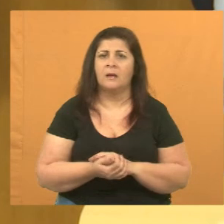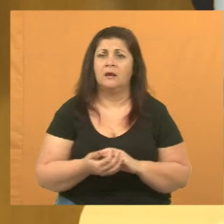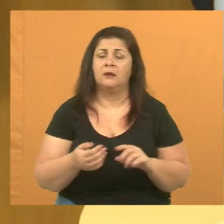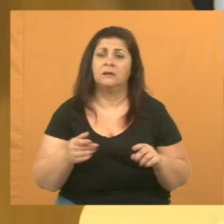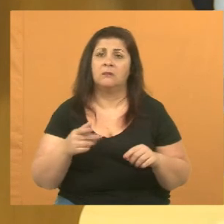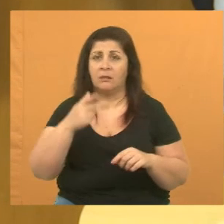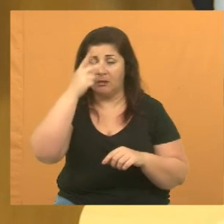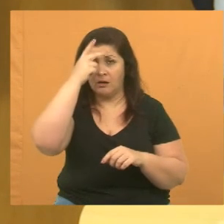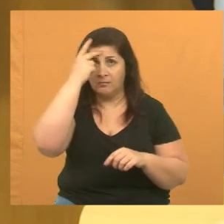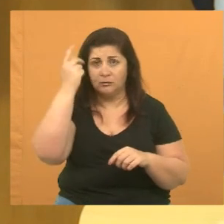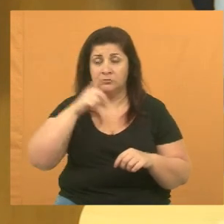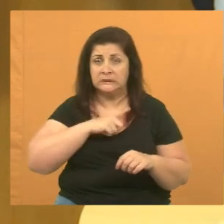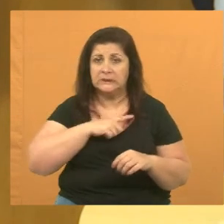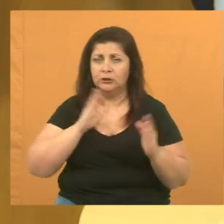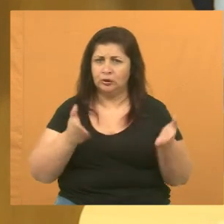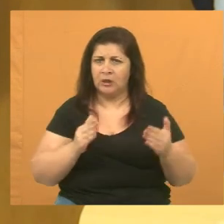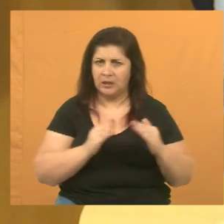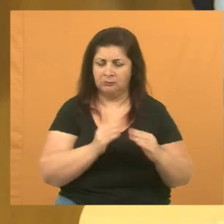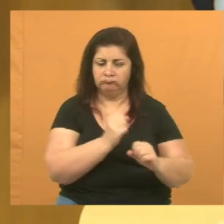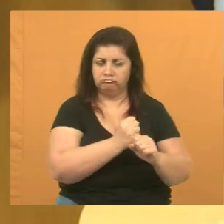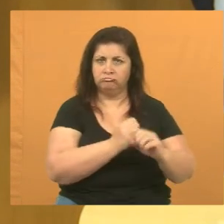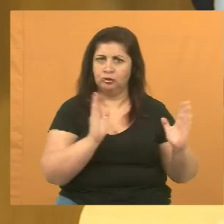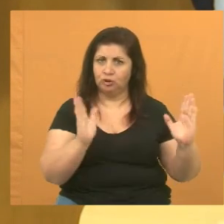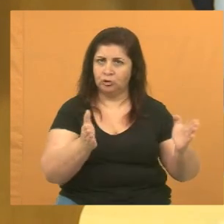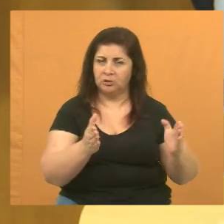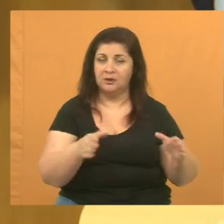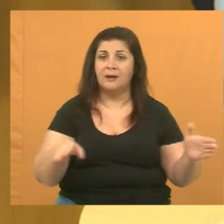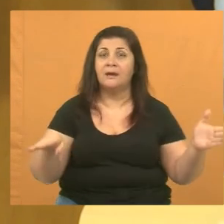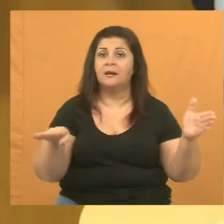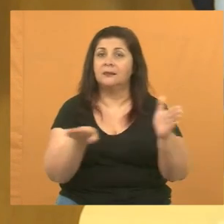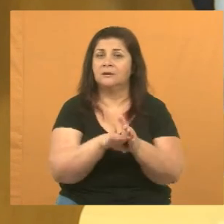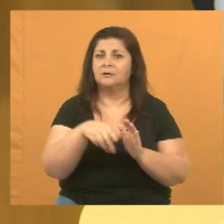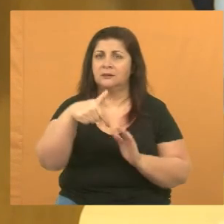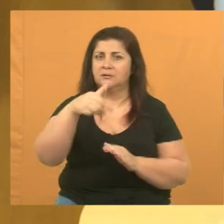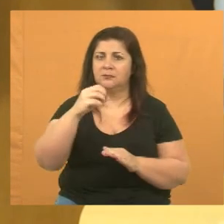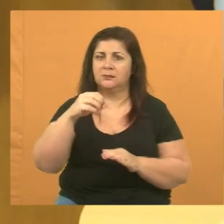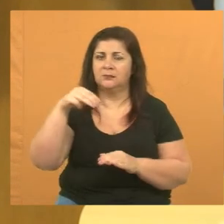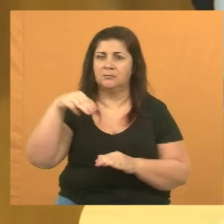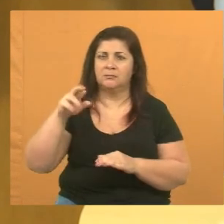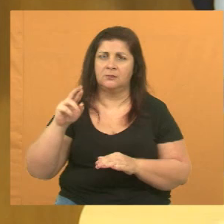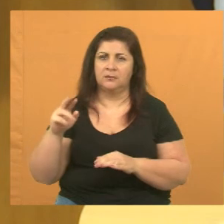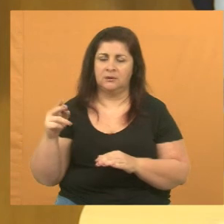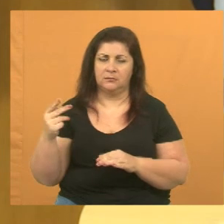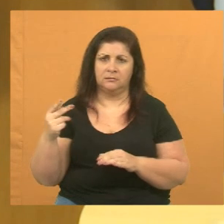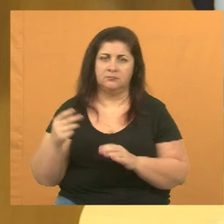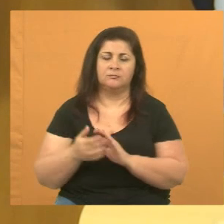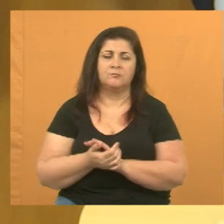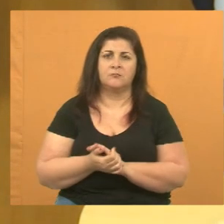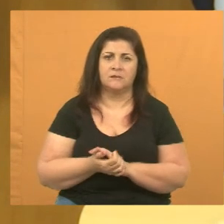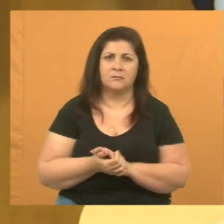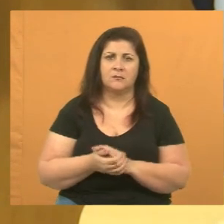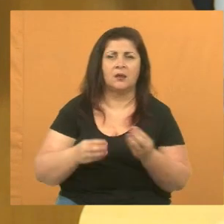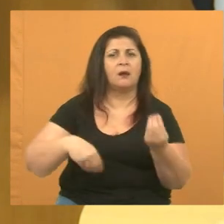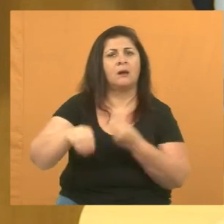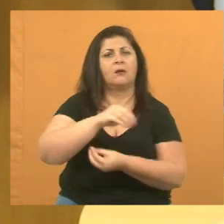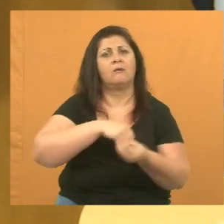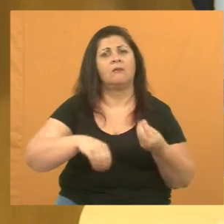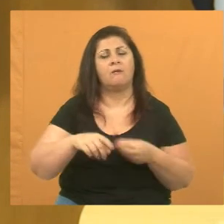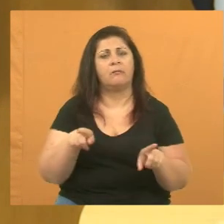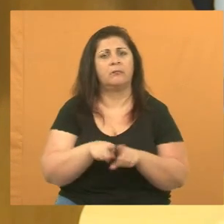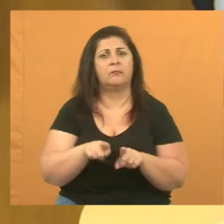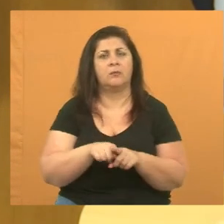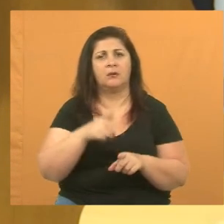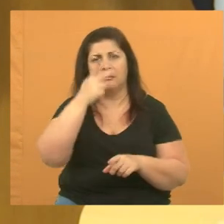residências construídas de até 70 metros quadrados. Eu acho que já envolve bastante também pessoas carentes,